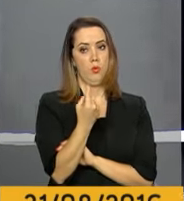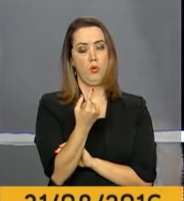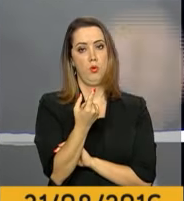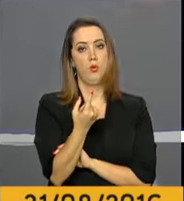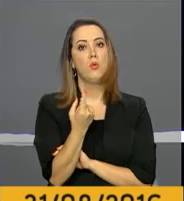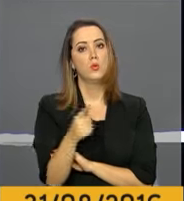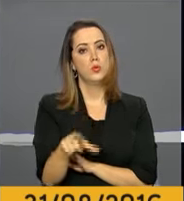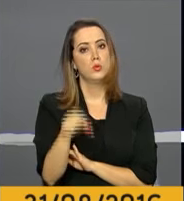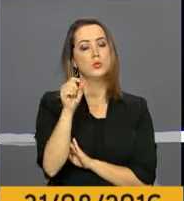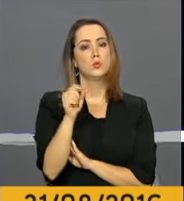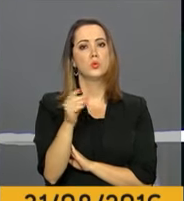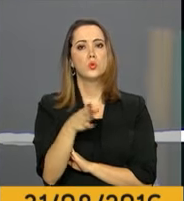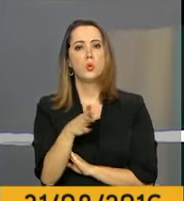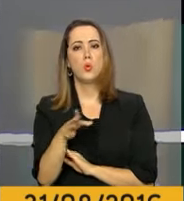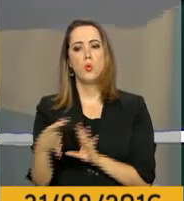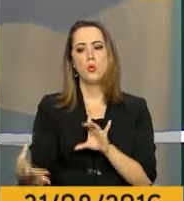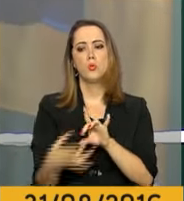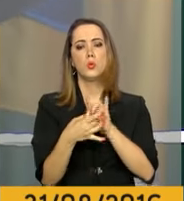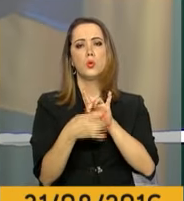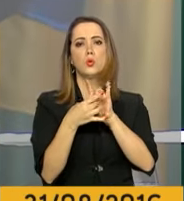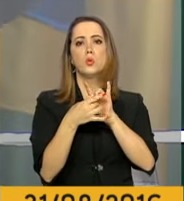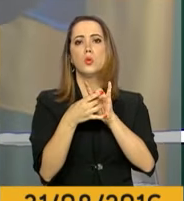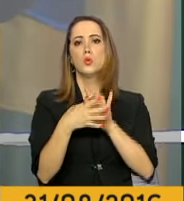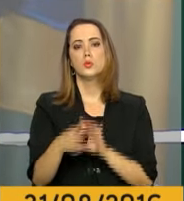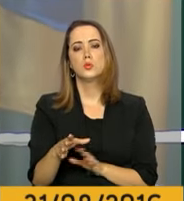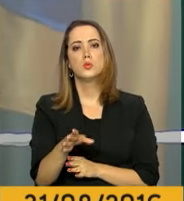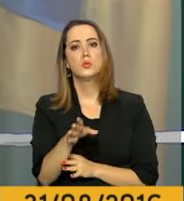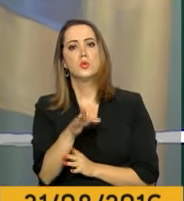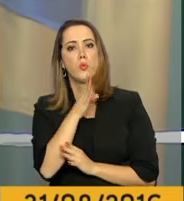melhor, o conhecimento desses atos